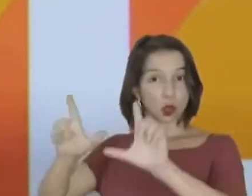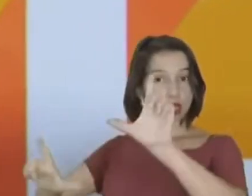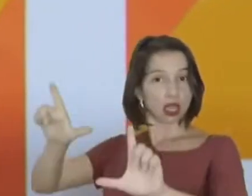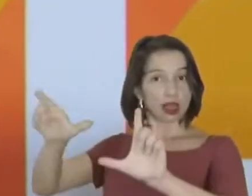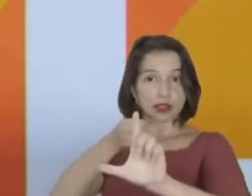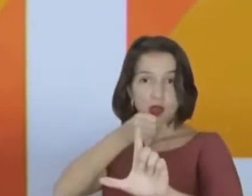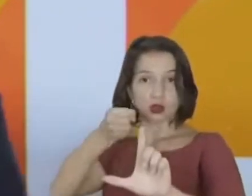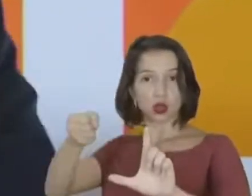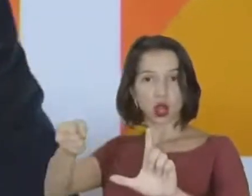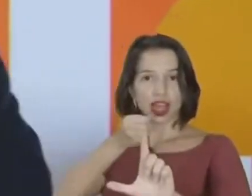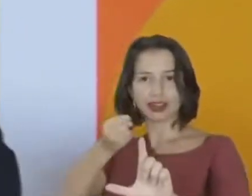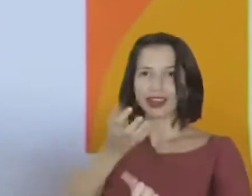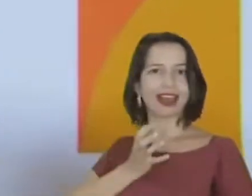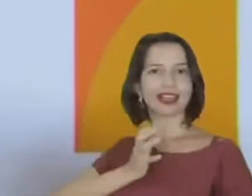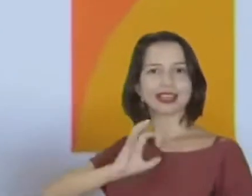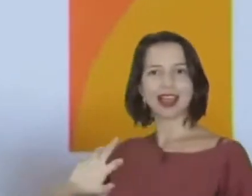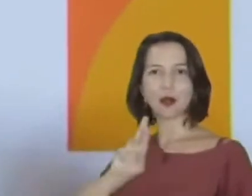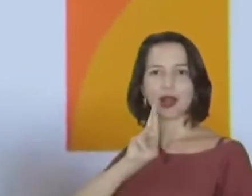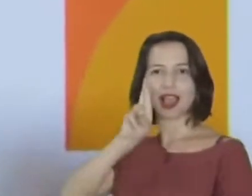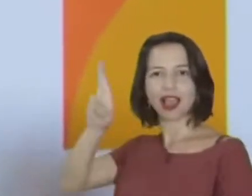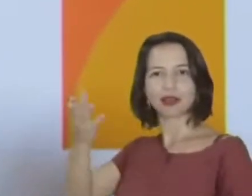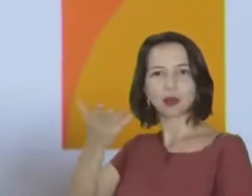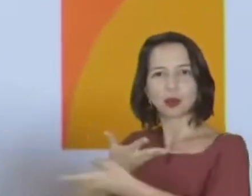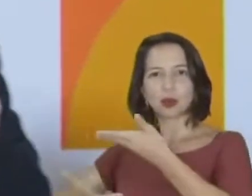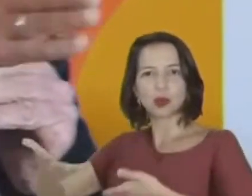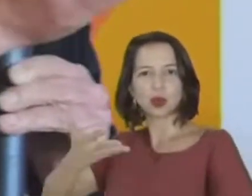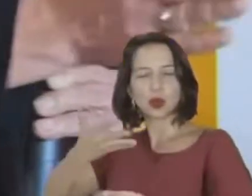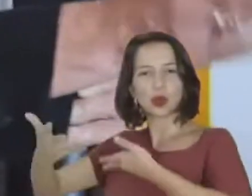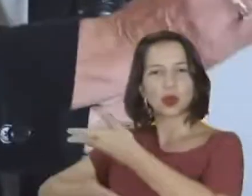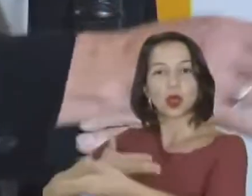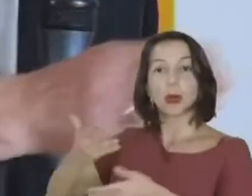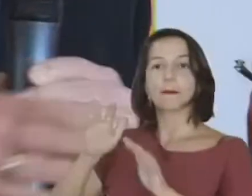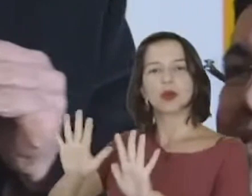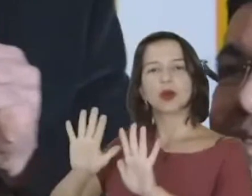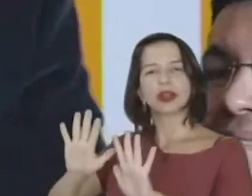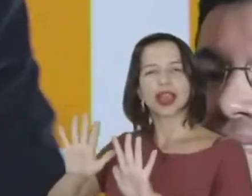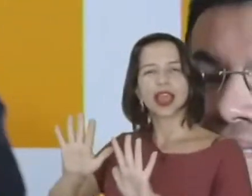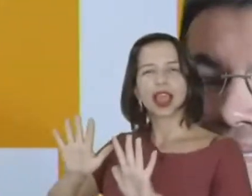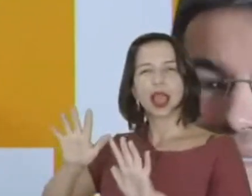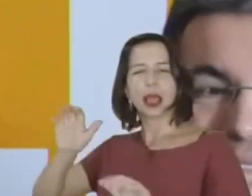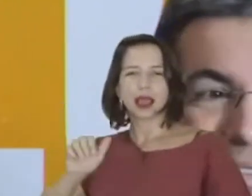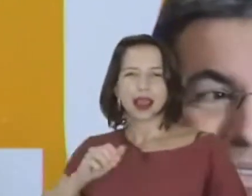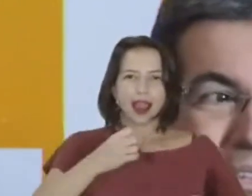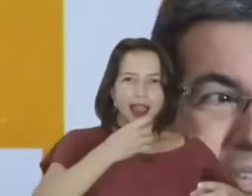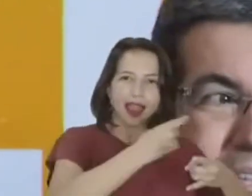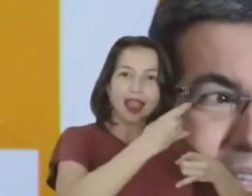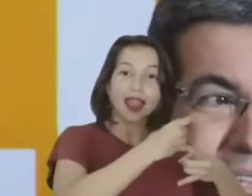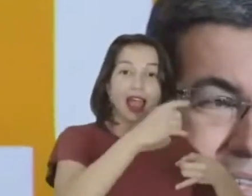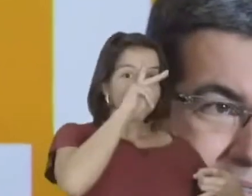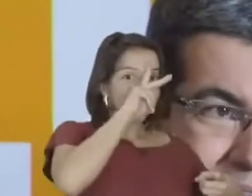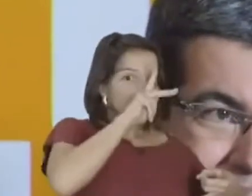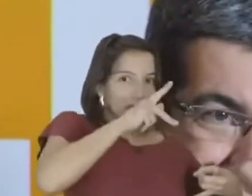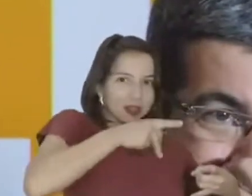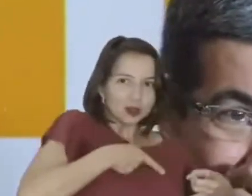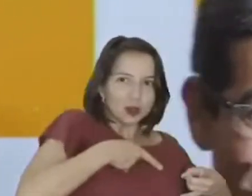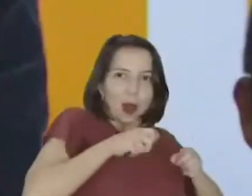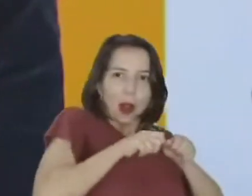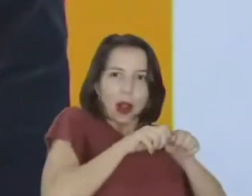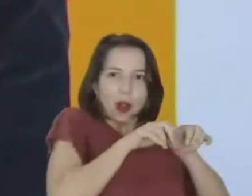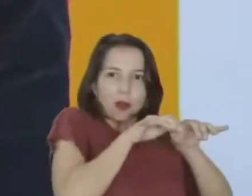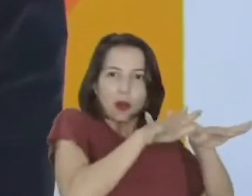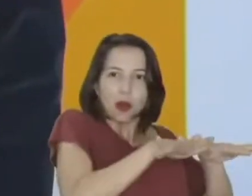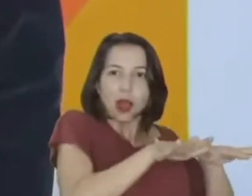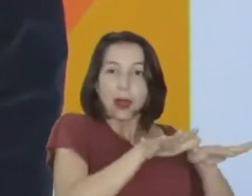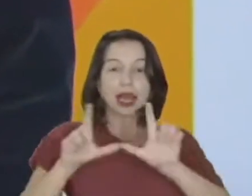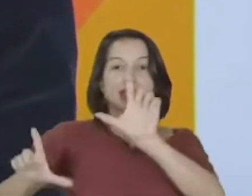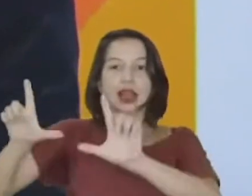mentiras deles, fazer as lives deles, para a imprensa repercutir o tempo inteiro. Você veja, nós estamos com um litro